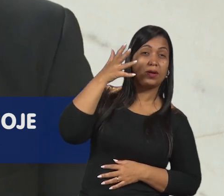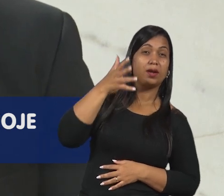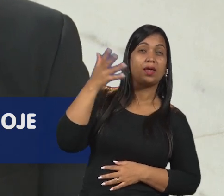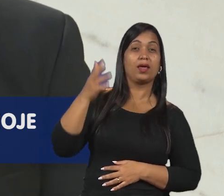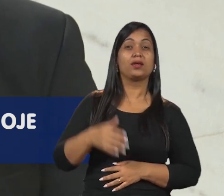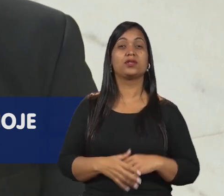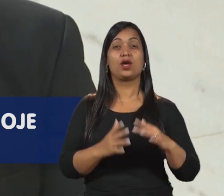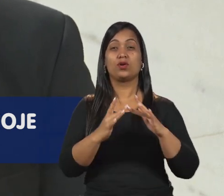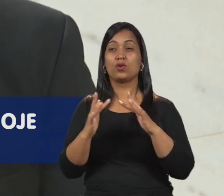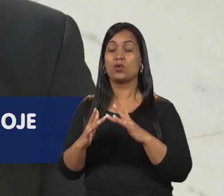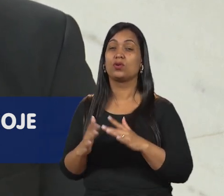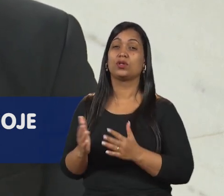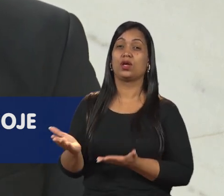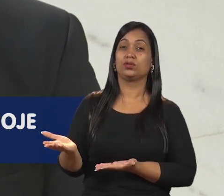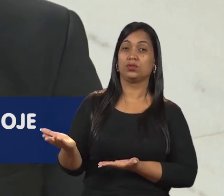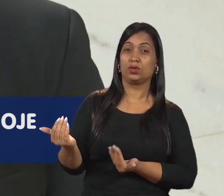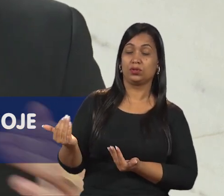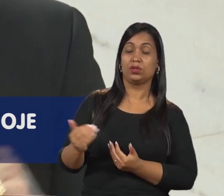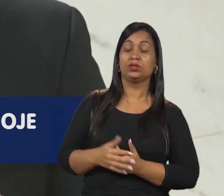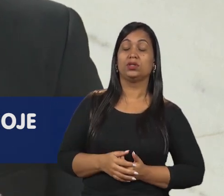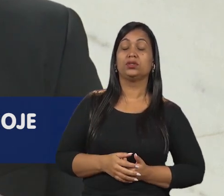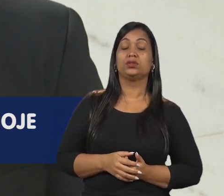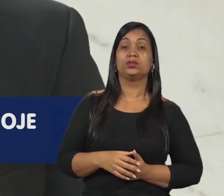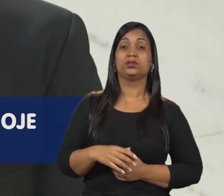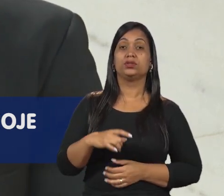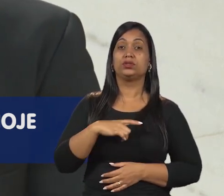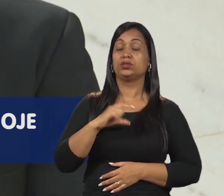no contato com os adolescentes, a gente